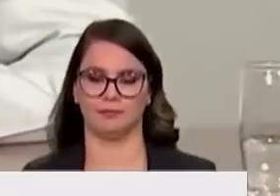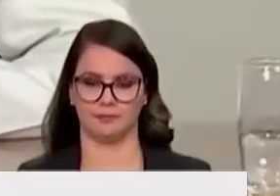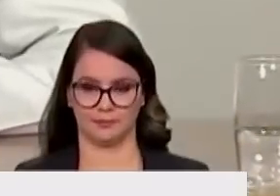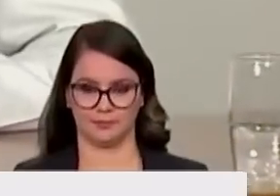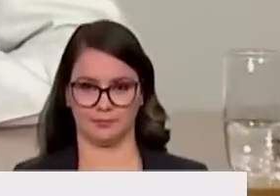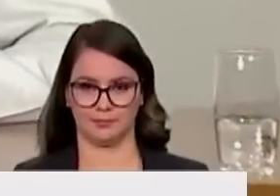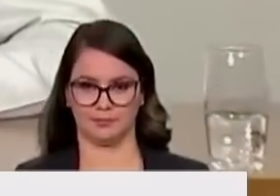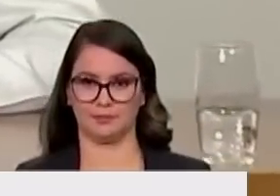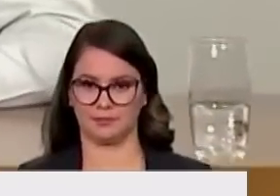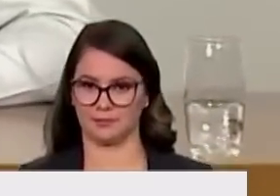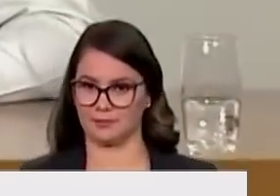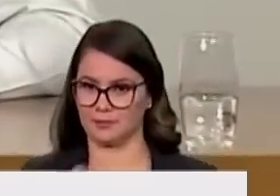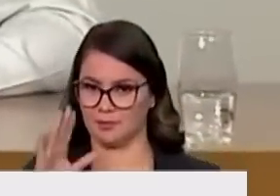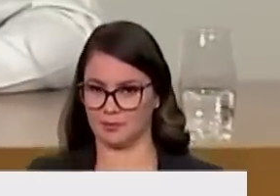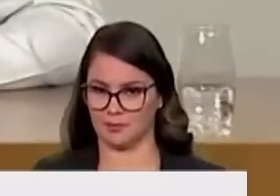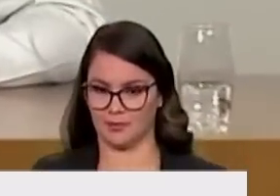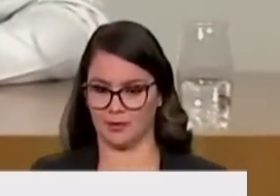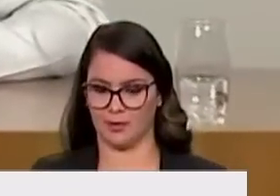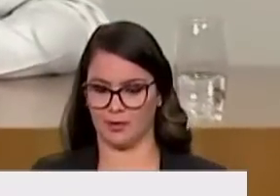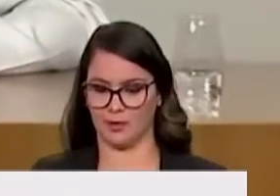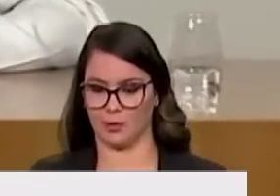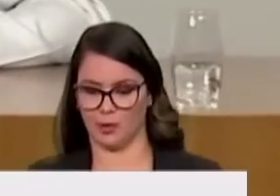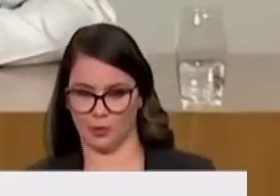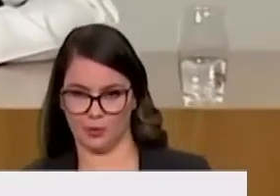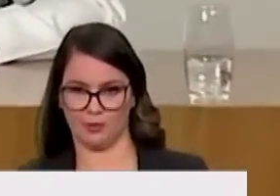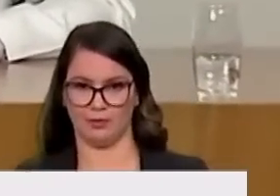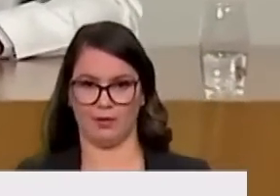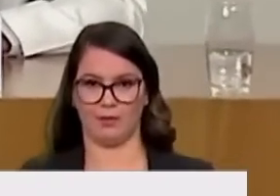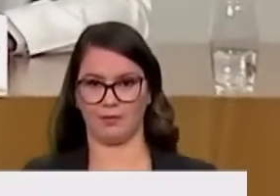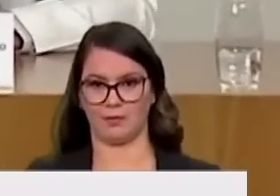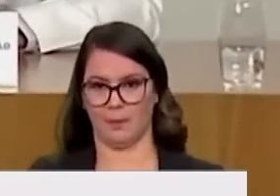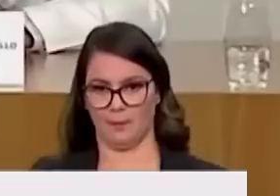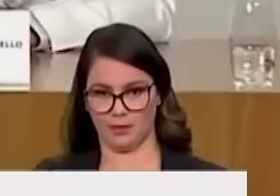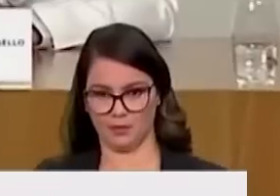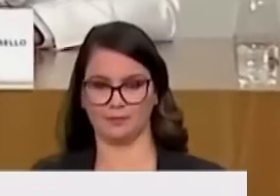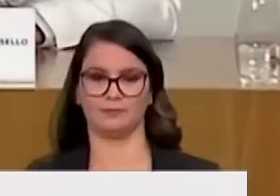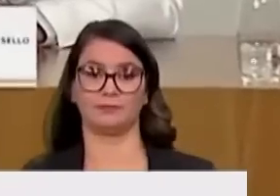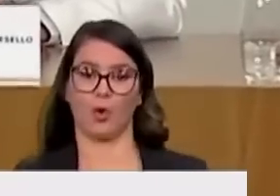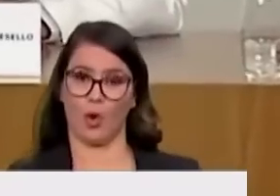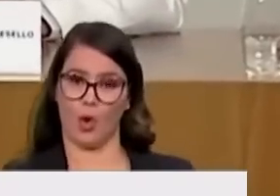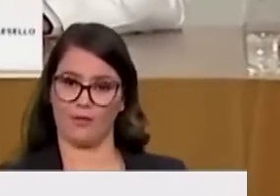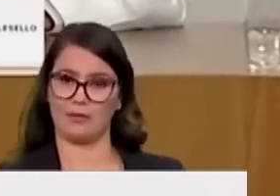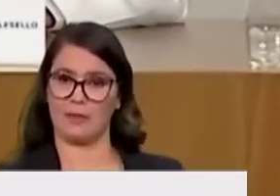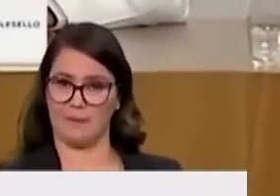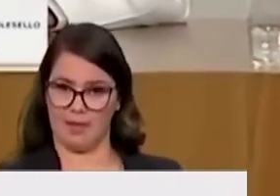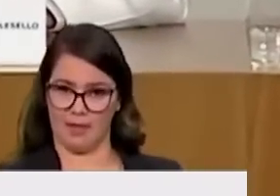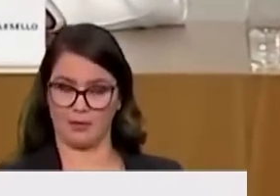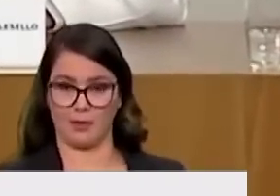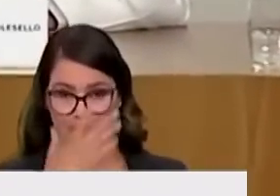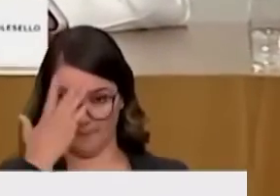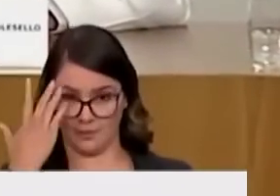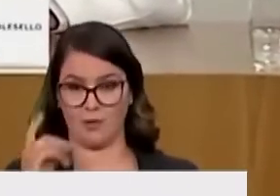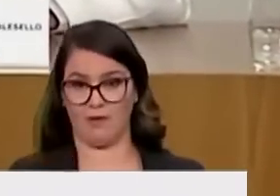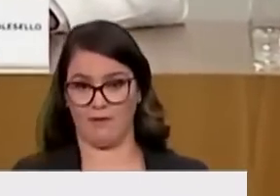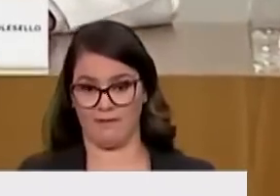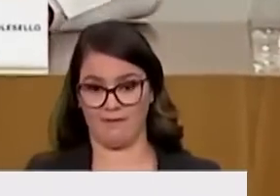Doutores e doutora, boa tarde. Túlio Amâncio, da TV Band. Eu conversei com alguns especialistas, que eles me falaram que quem passa por esse